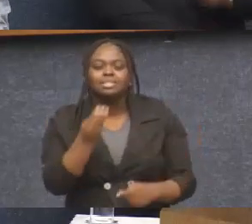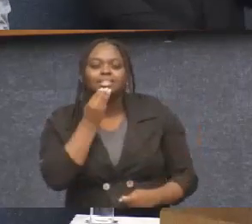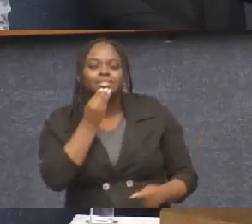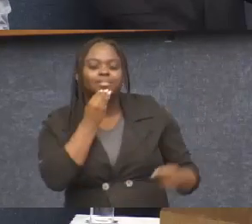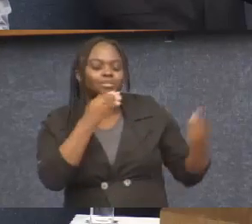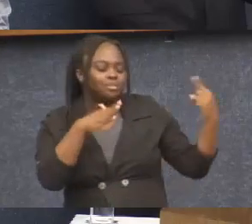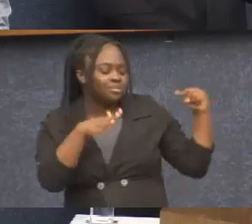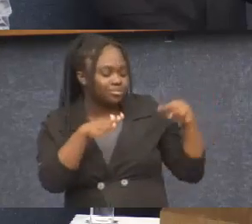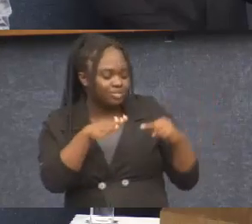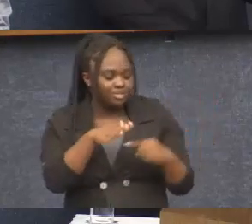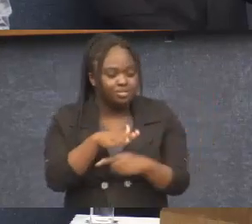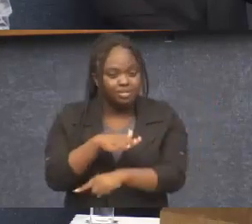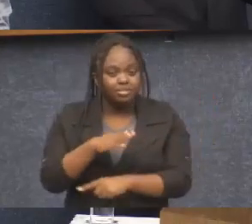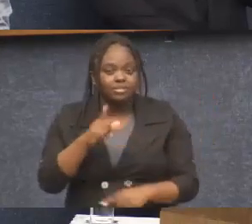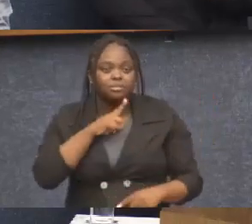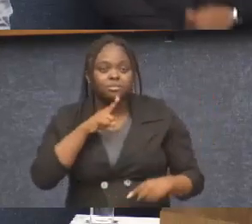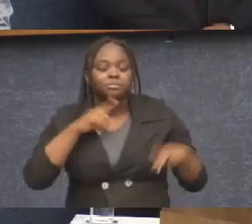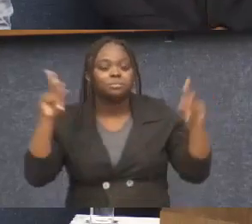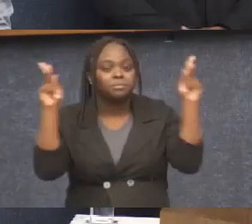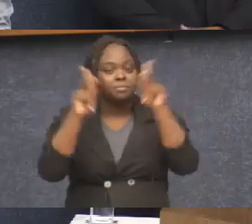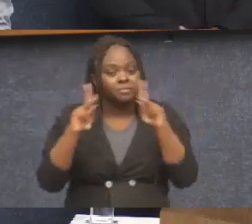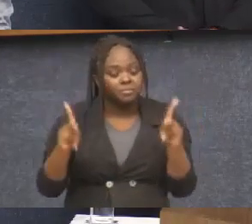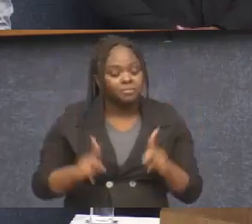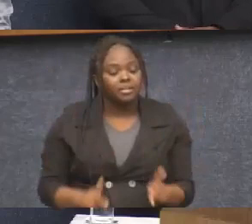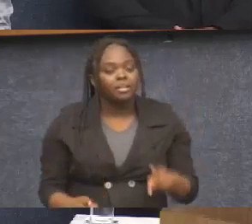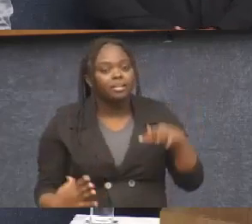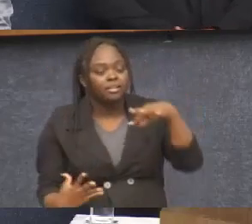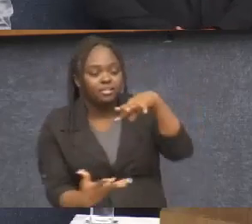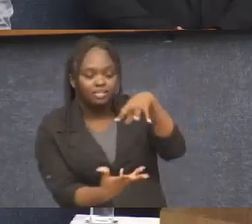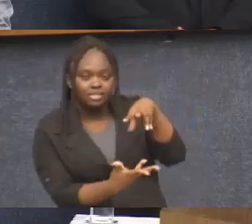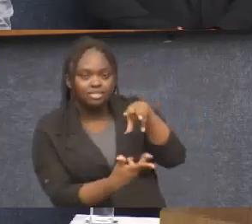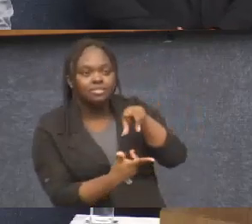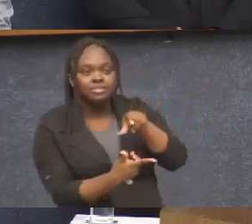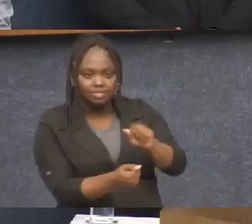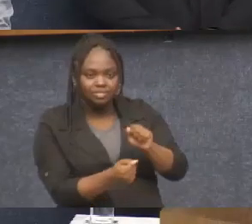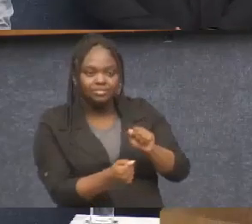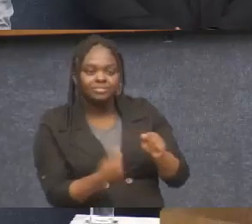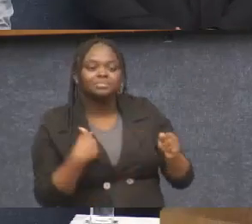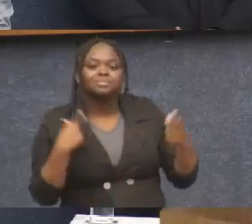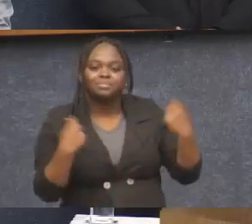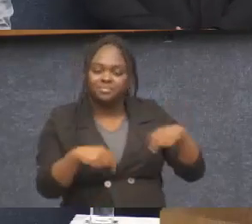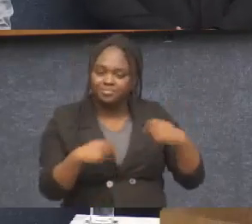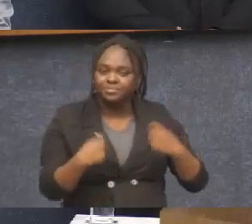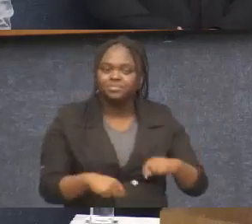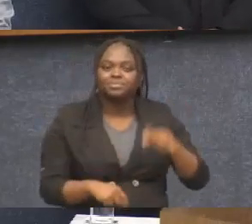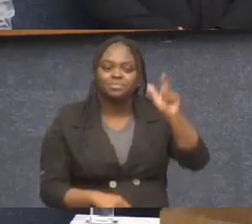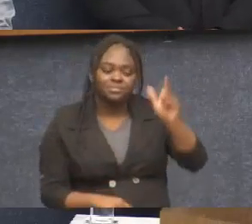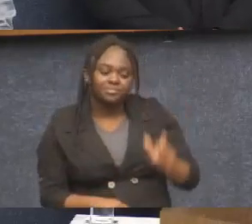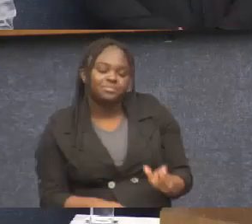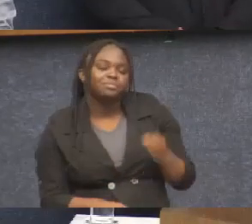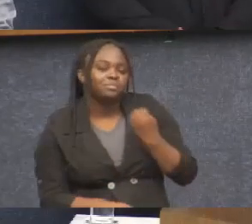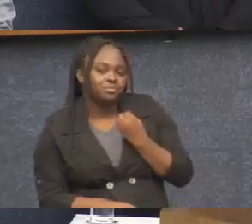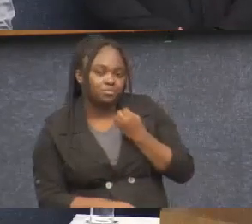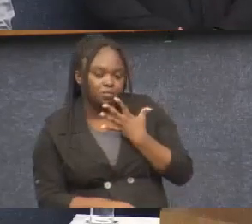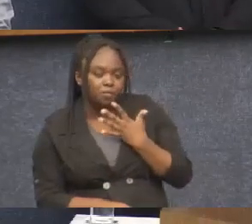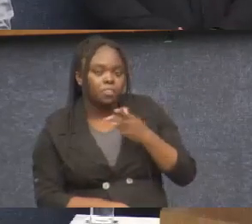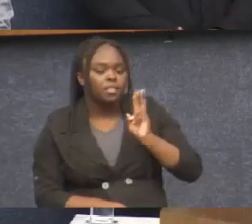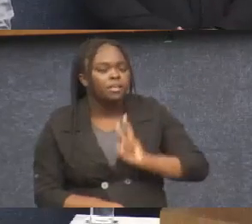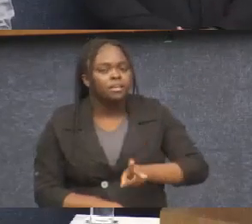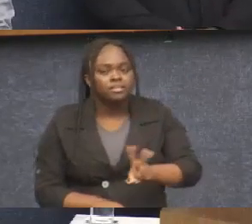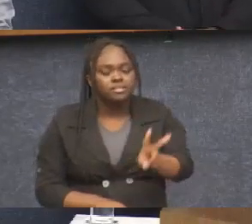profundo. Para ter paz nesse mundo, devo ser um benfeitor. Fica sempre uma